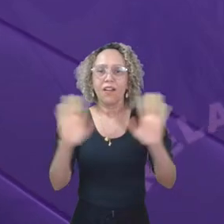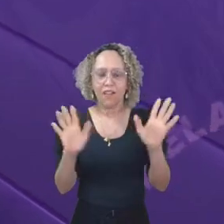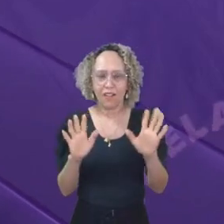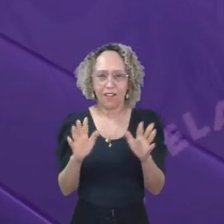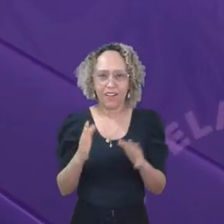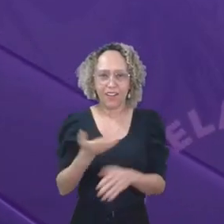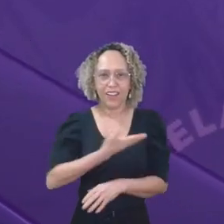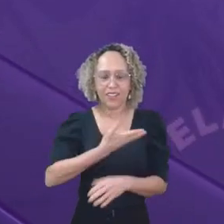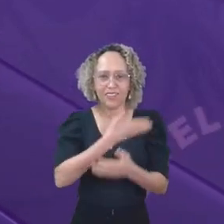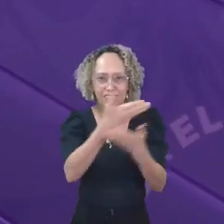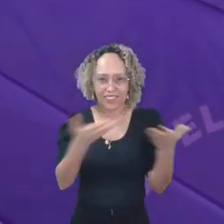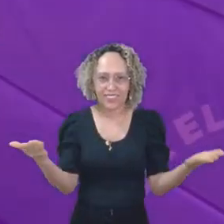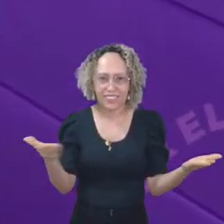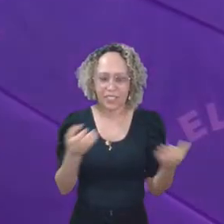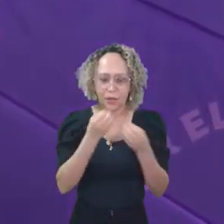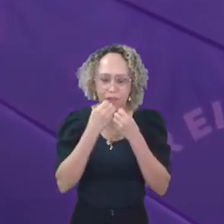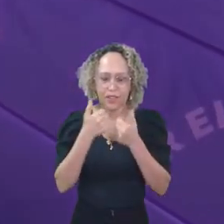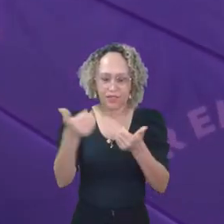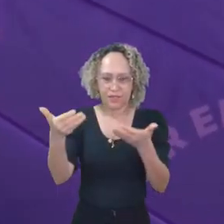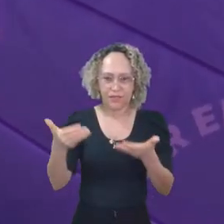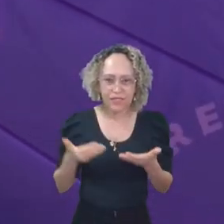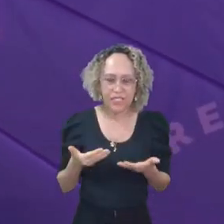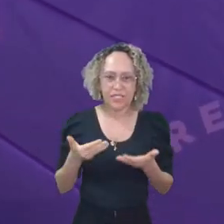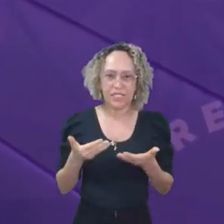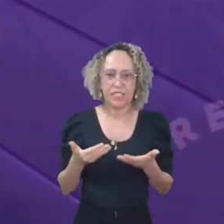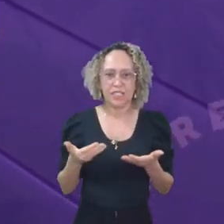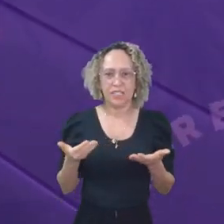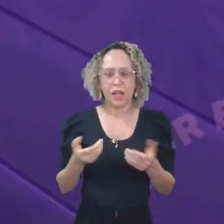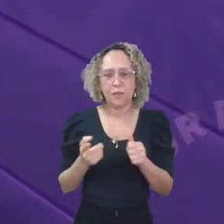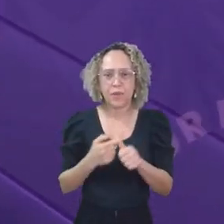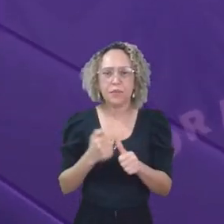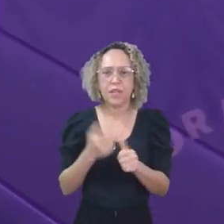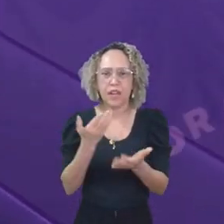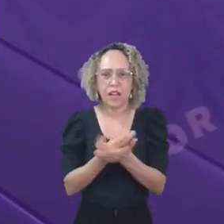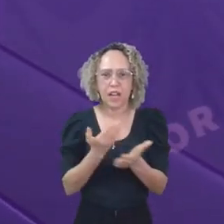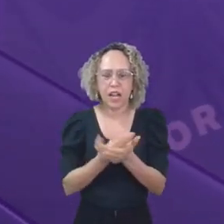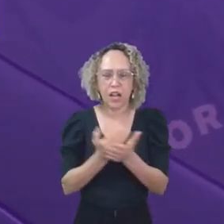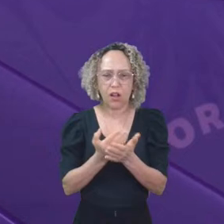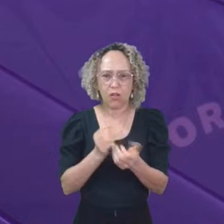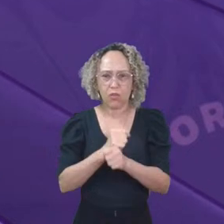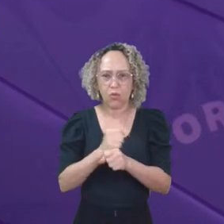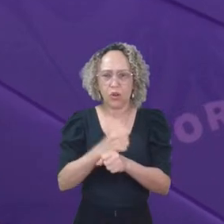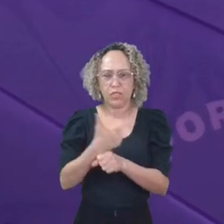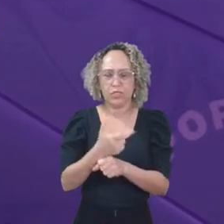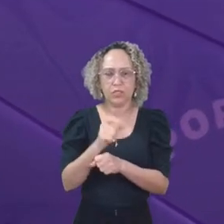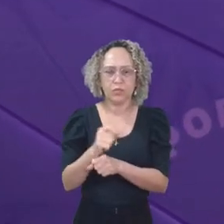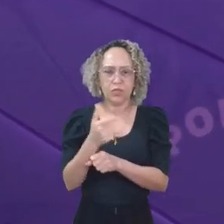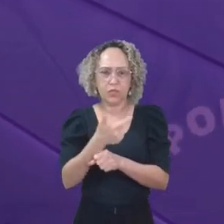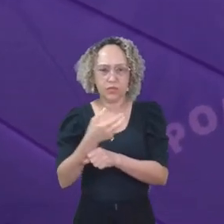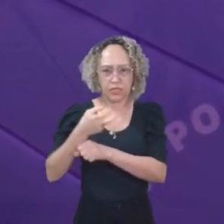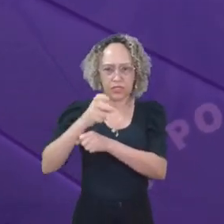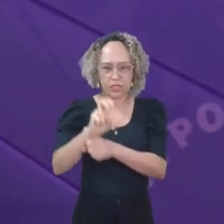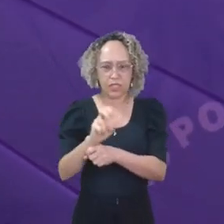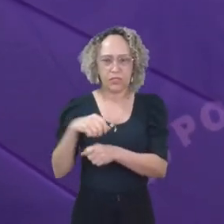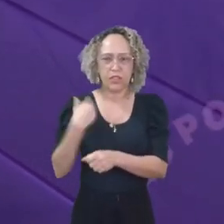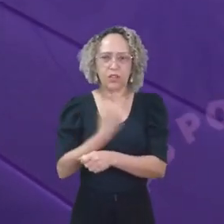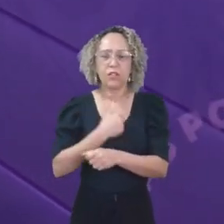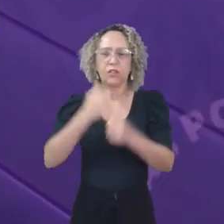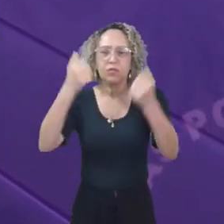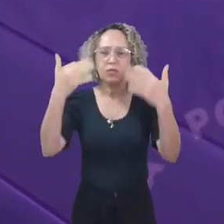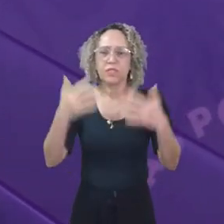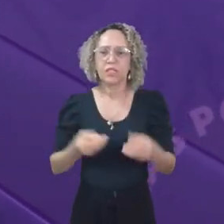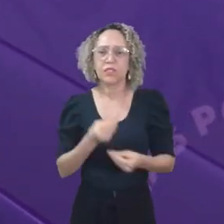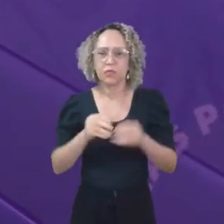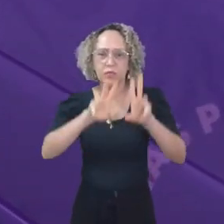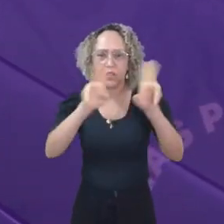Olá, companheira! Seja muito bem-vinda nesta primeira aula do ano de 2025. Nós vamos falar sobre o